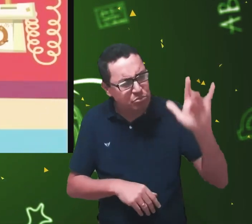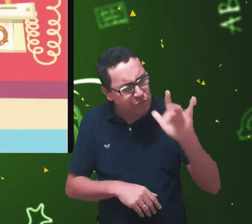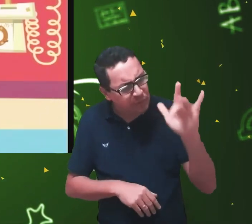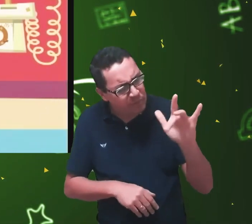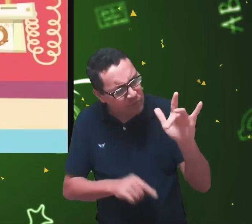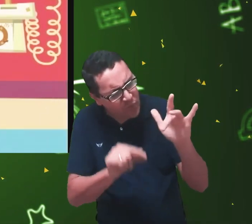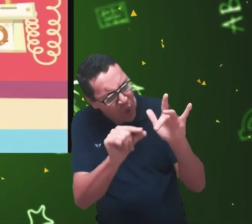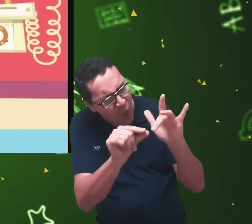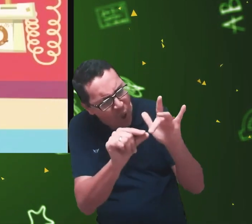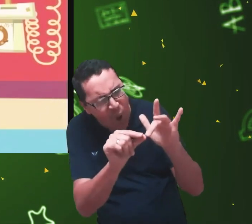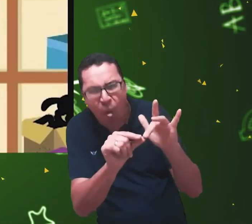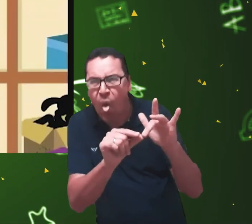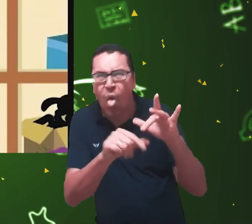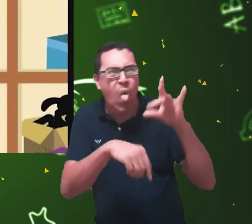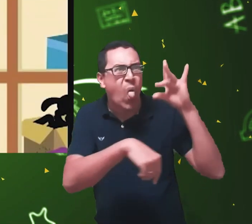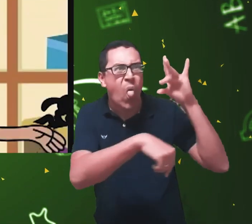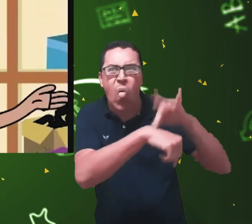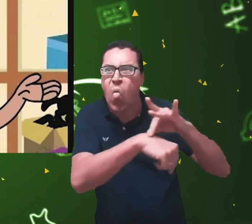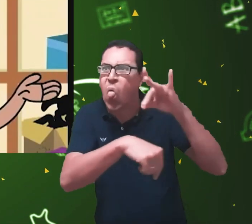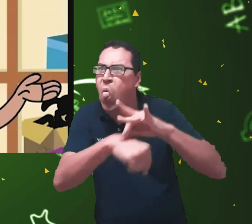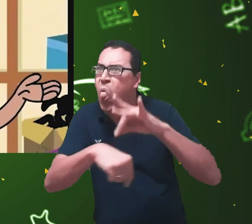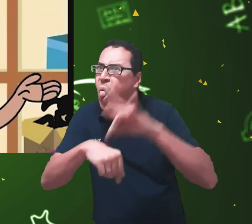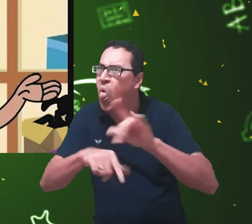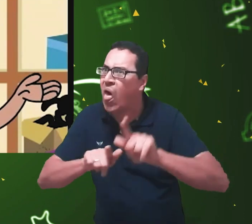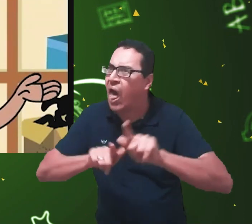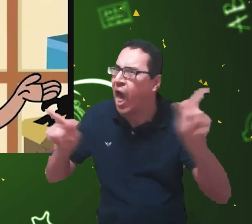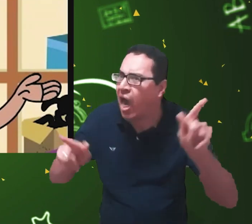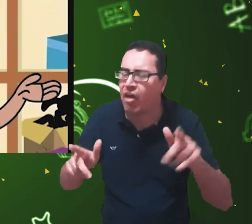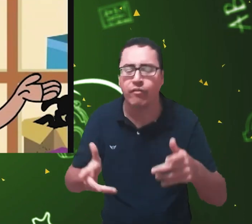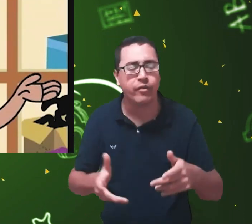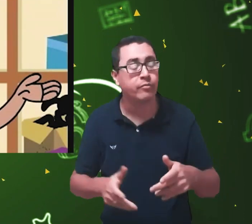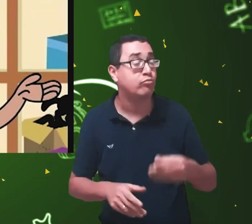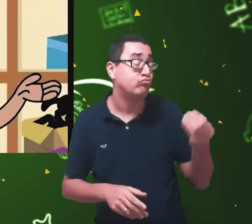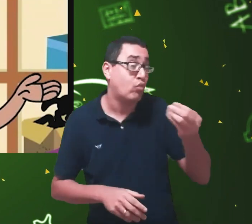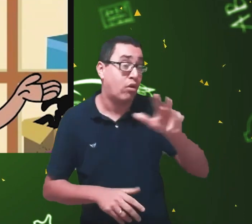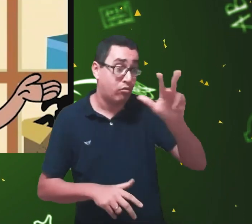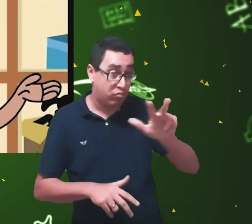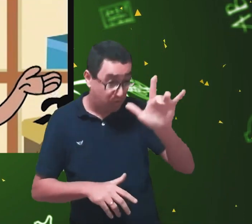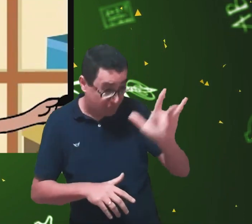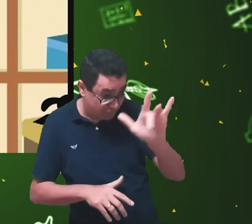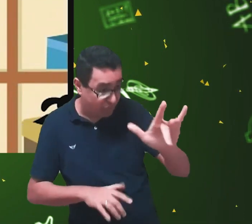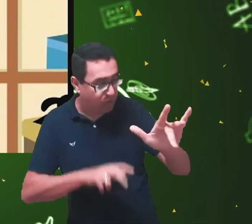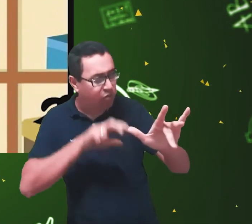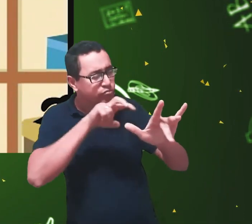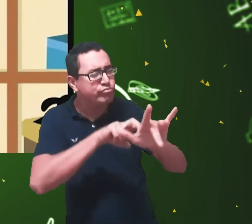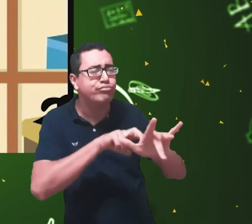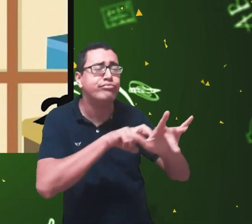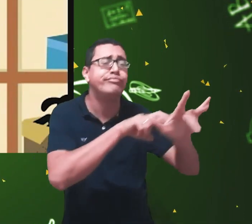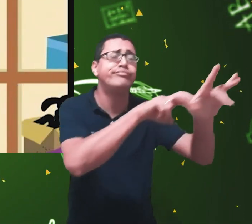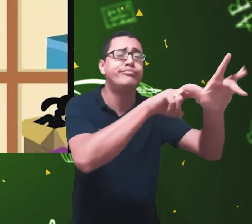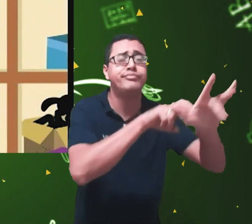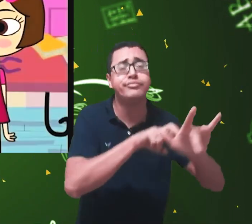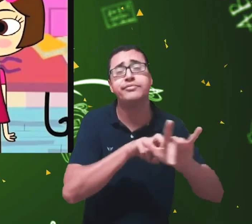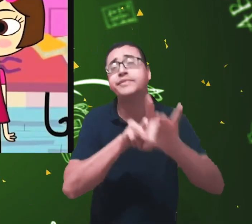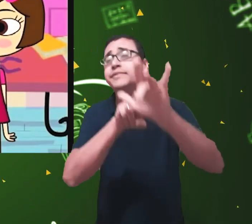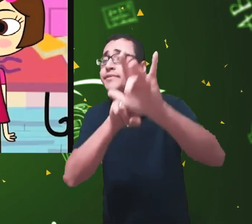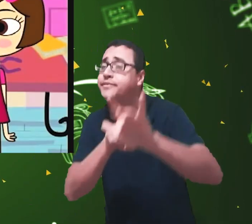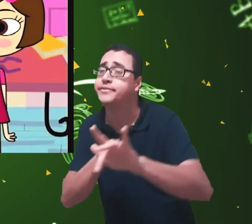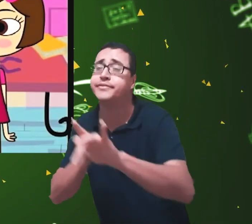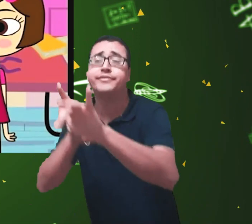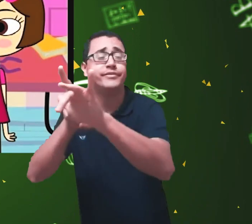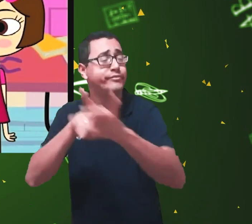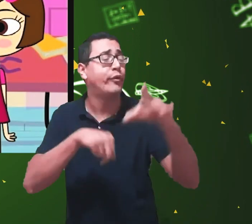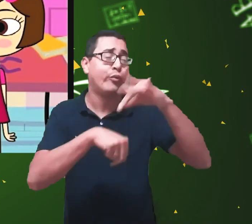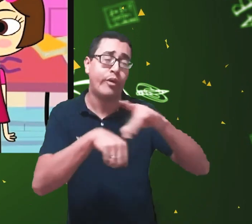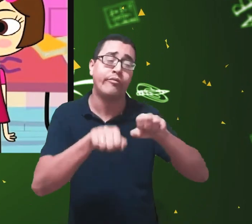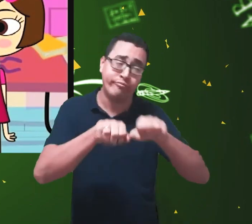que faz esse mal todo? Na verdade, o mosquito só carrega o causador da doença pra lá e pra cá. É que